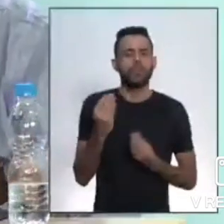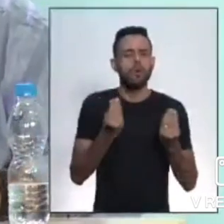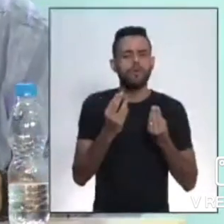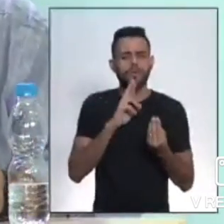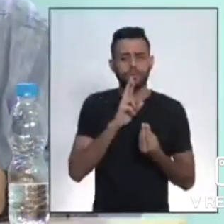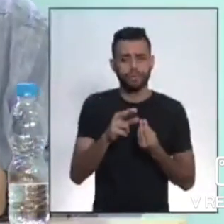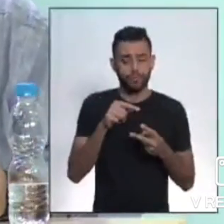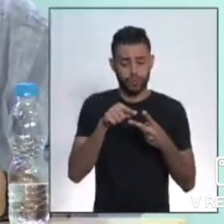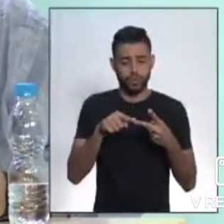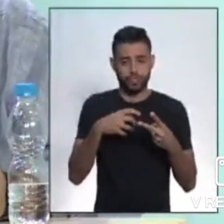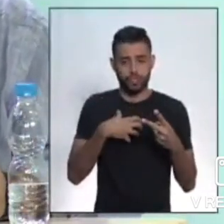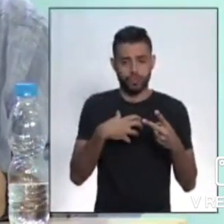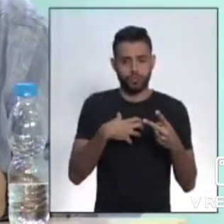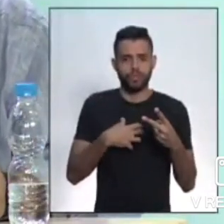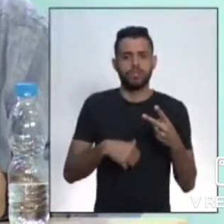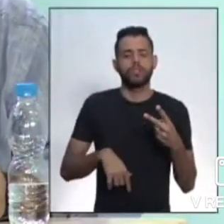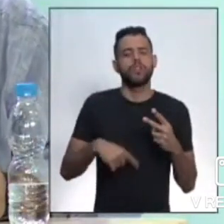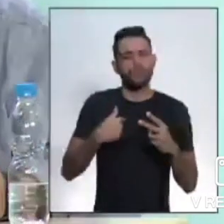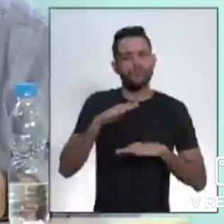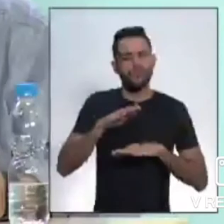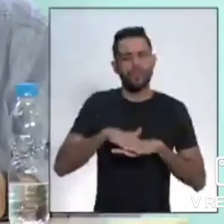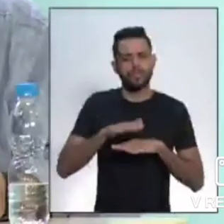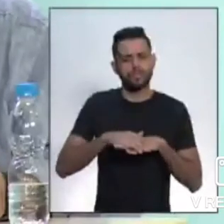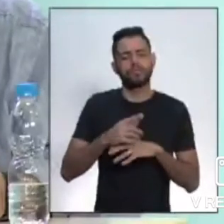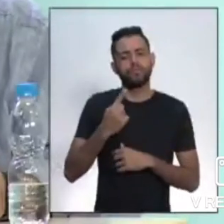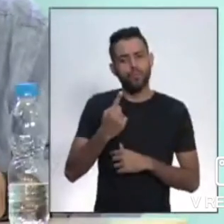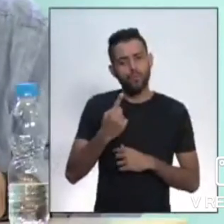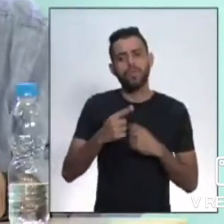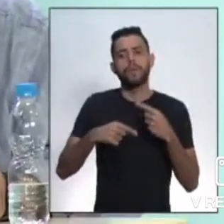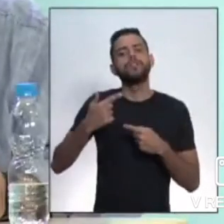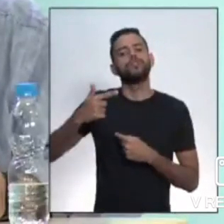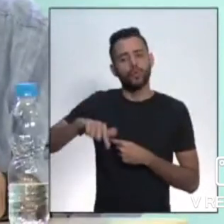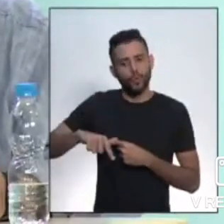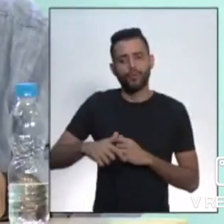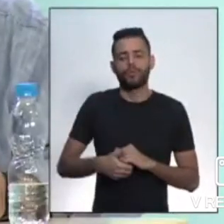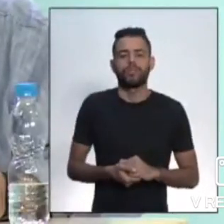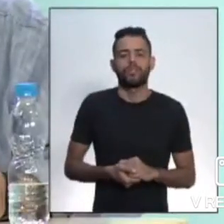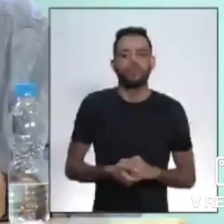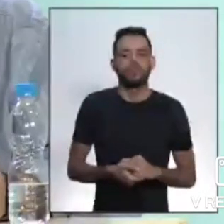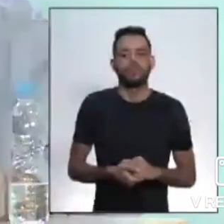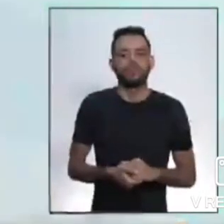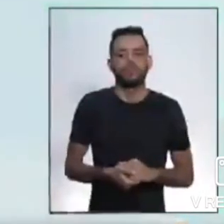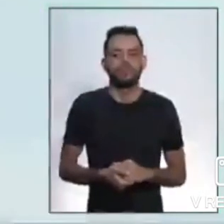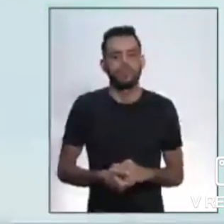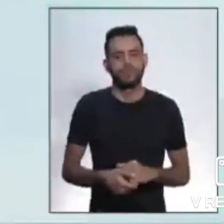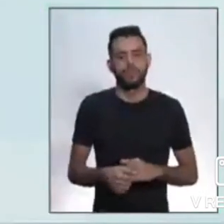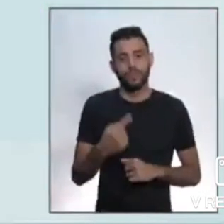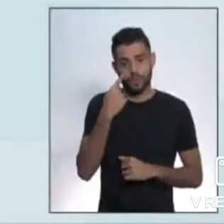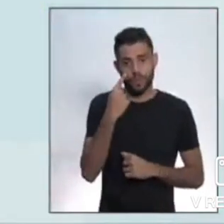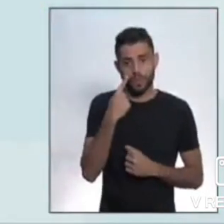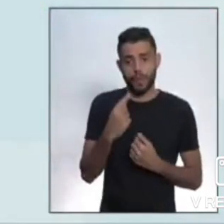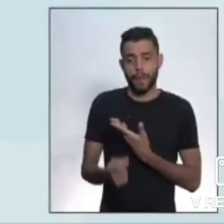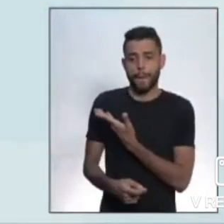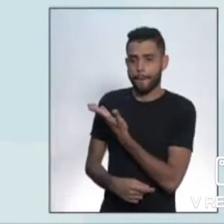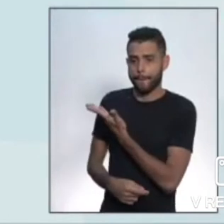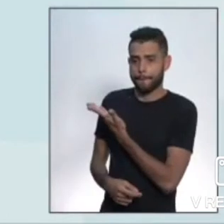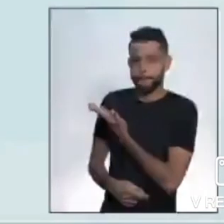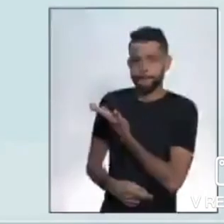Vou fazer ela literalmente duas vezes, né? Se vocês olharem na tela de vocês, eu vou colocar a primeira resolução de